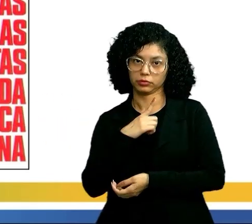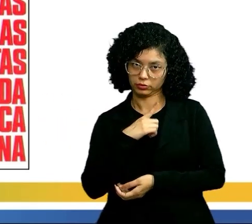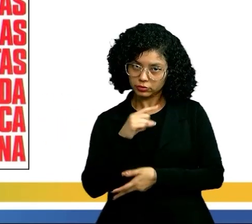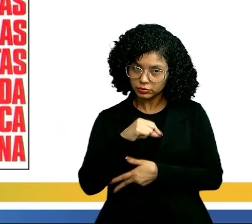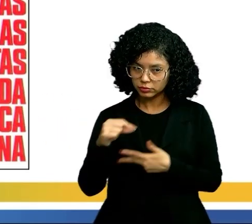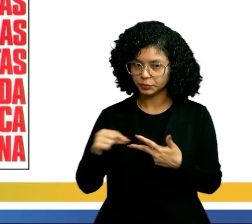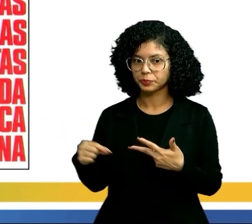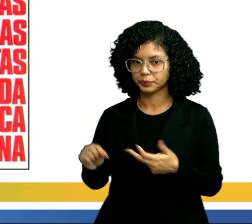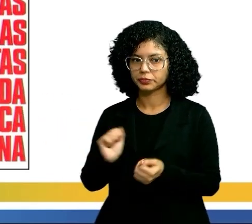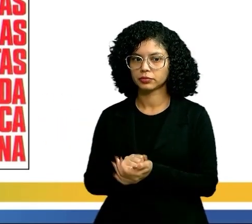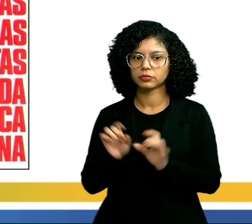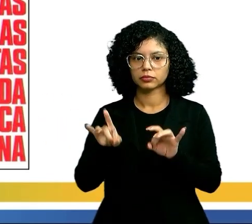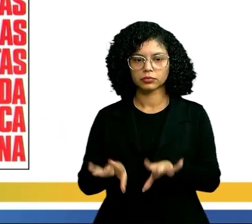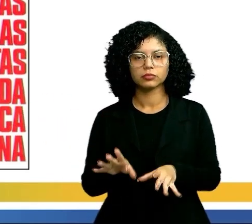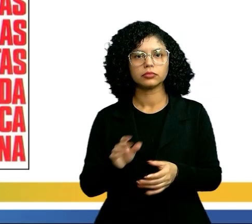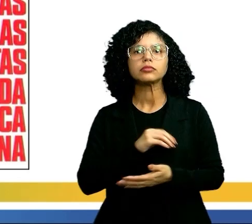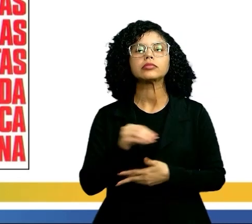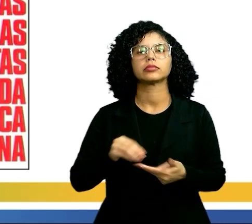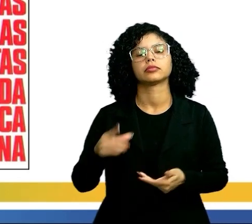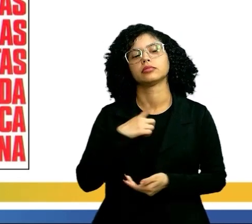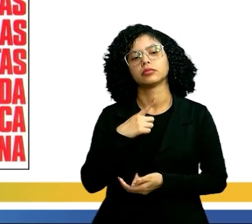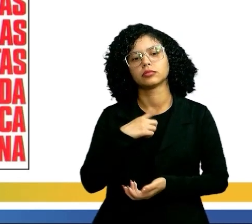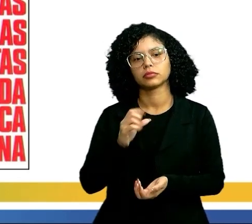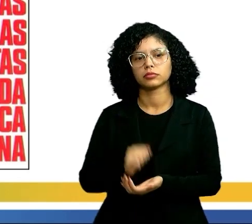Enem, né? Nos últimos Enems sempre